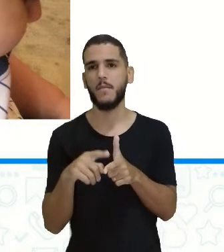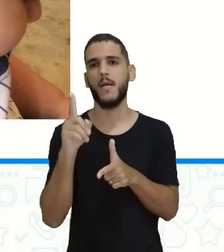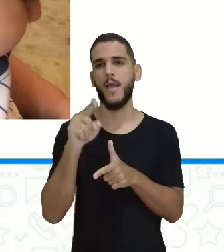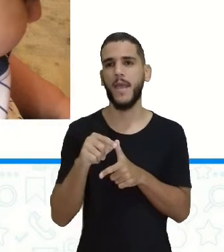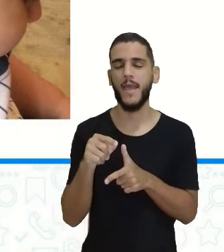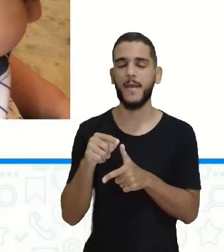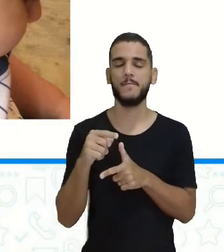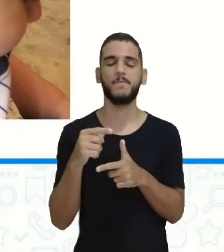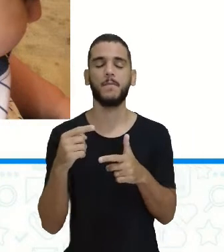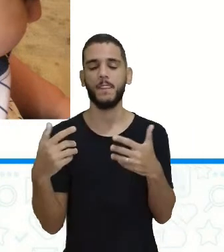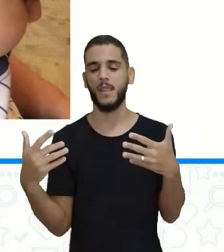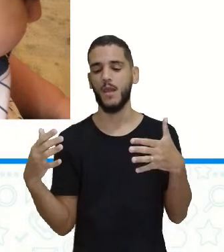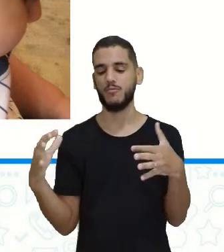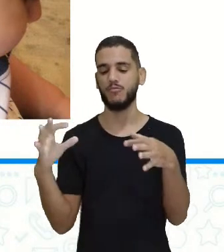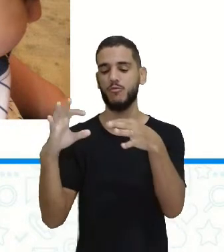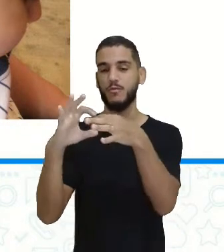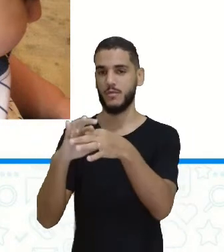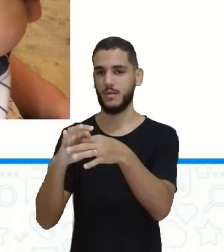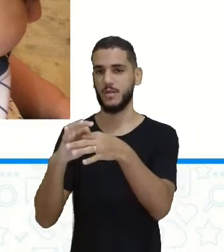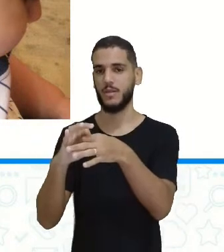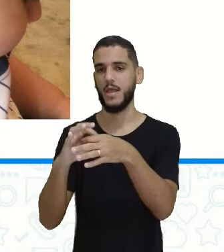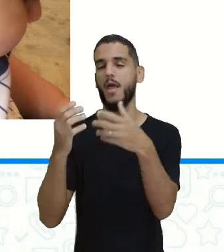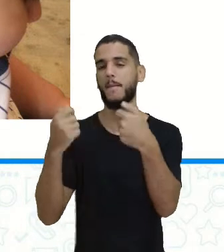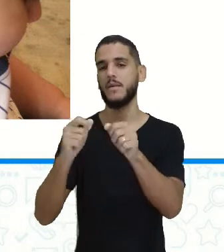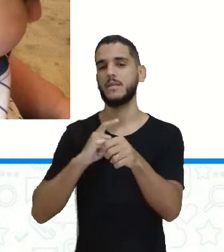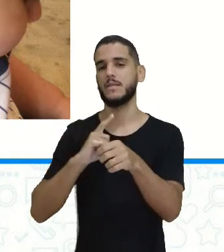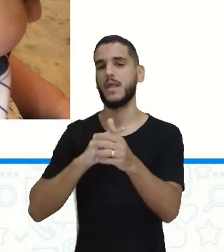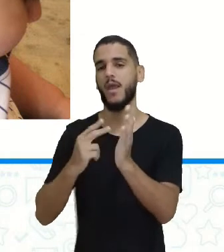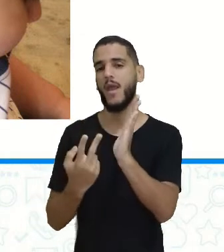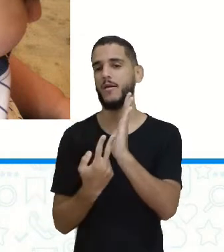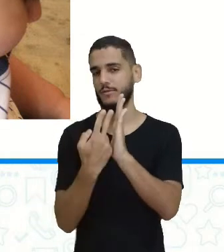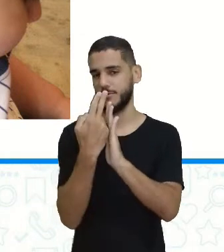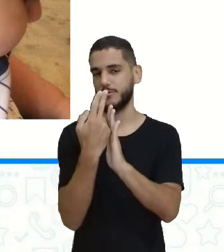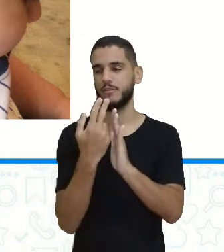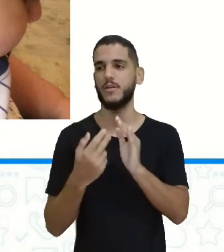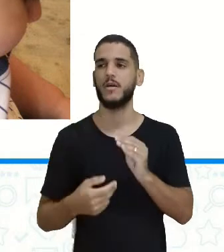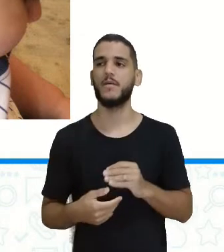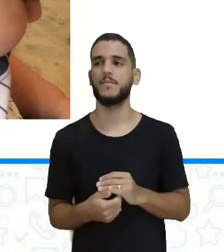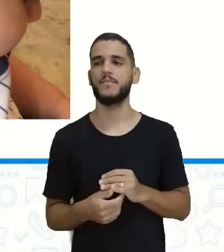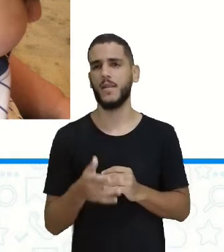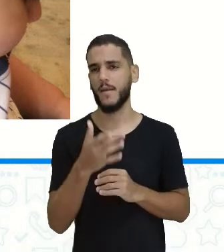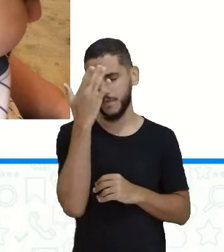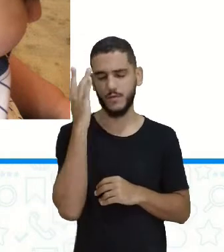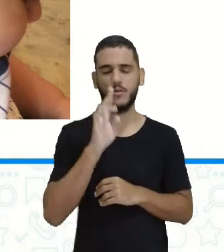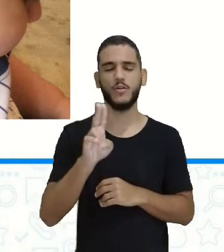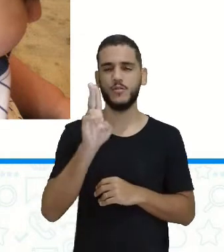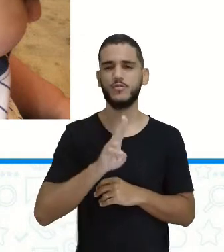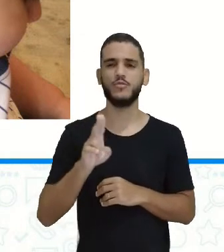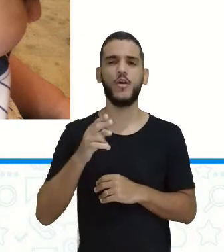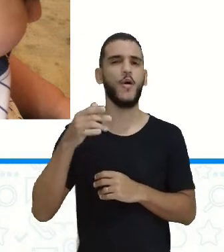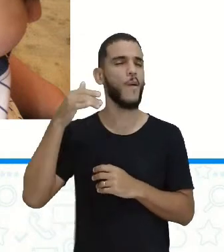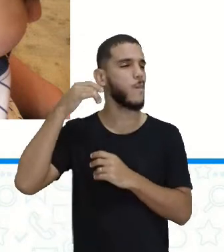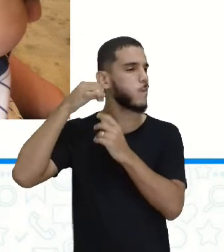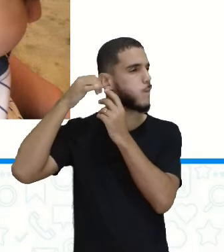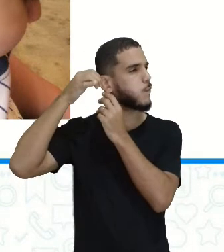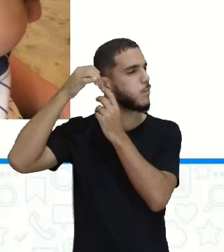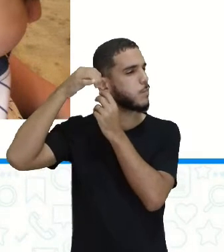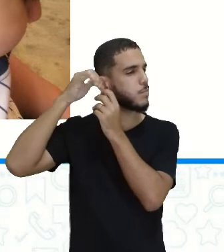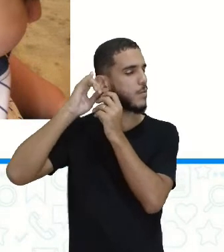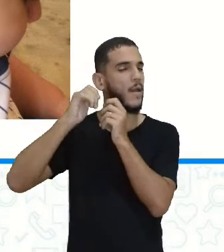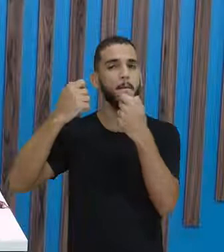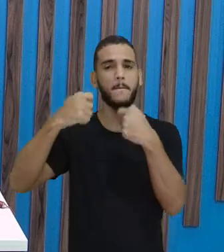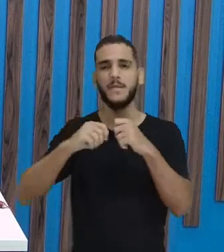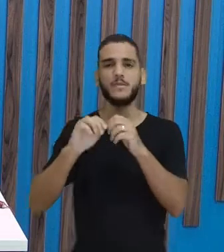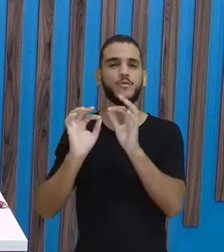essas alterações podem ser corrigidas cirurgicamente. Eu já vi gente que colocou muito brinco, muito piercing, teve que fazer cirurgia para reconstituir a